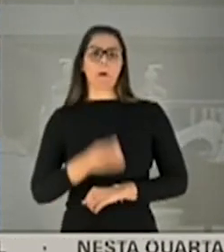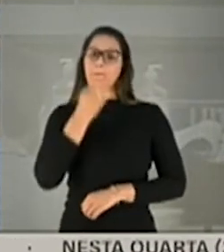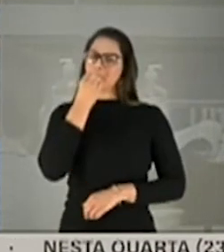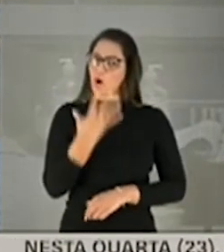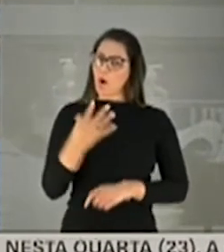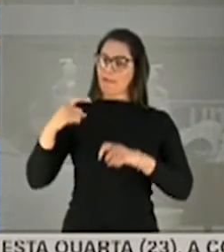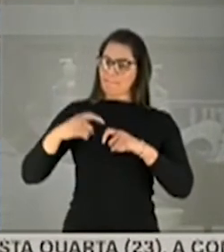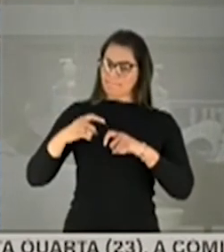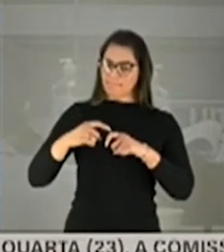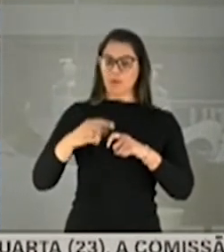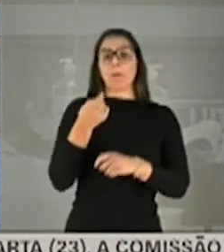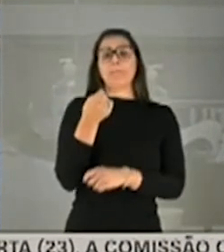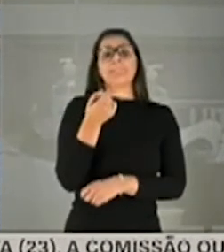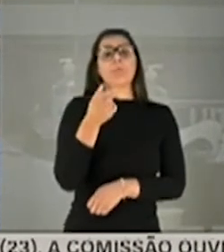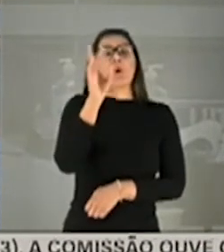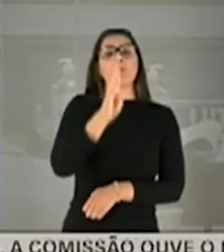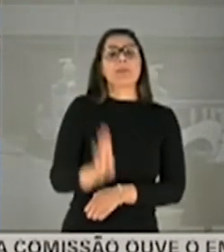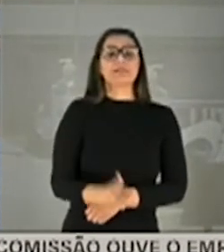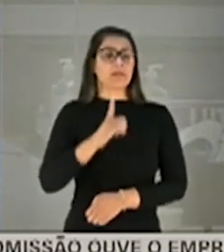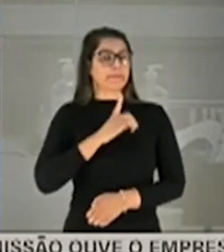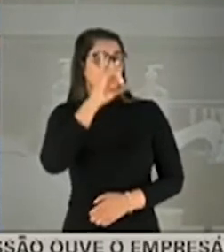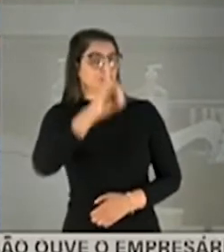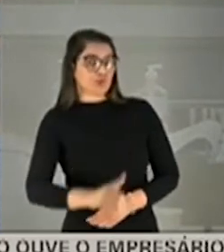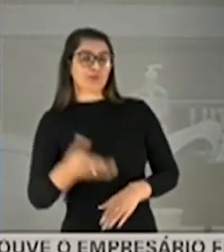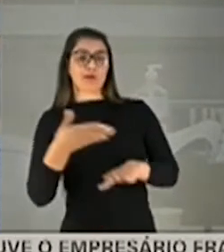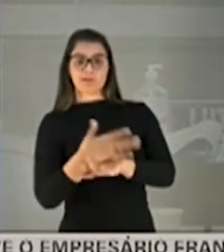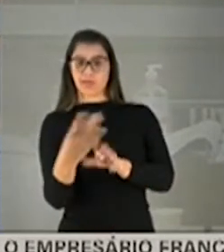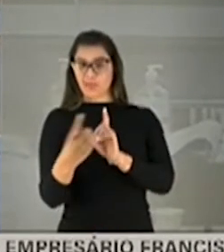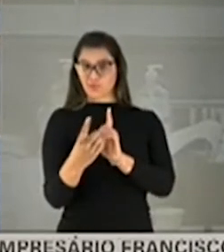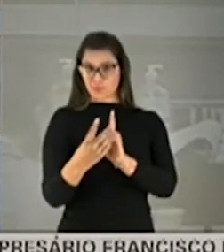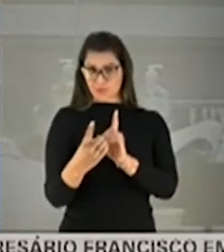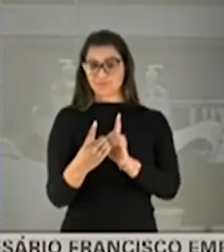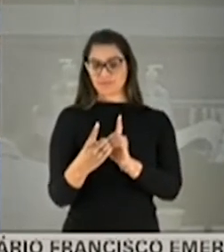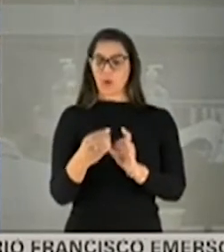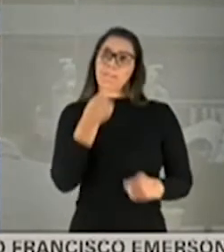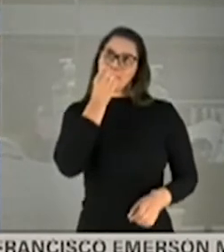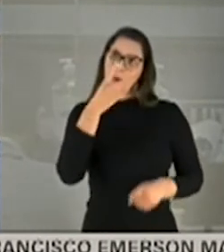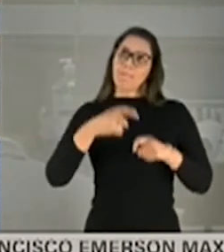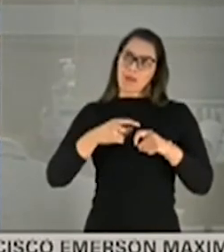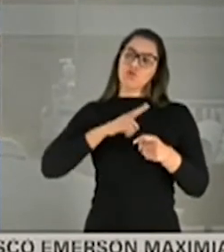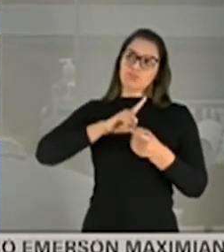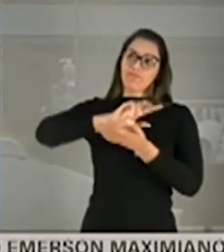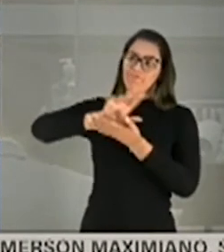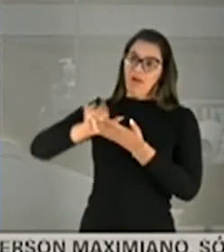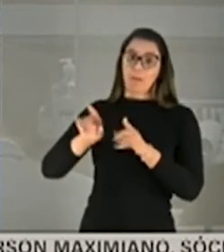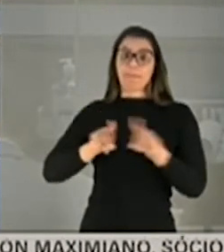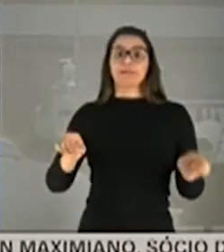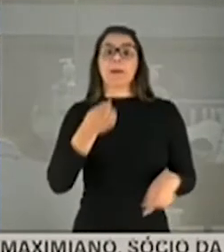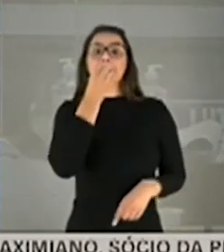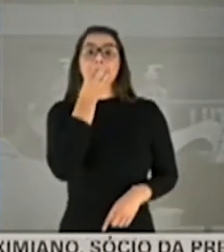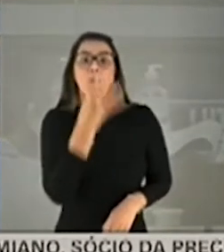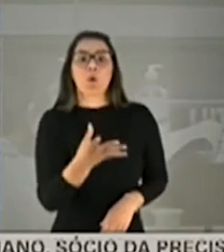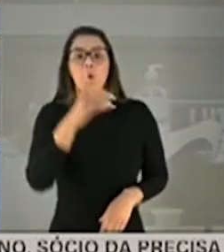médicos, coisa que poucos brasileiros têm direito a isso. Infelizmente, não é bons médicos. Bons médicos nós temos vários. Bons hospitais nós não